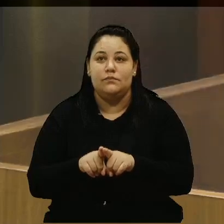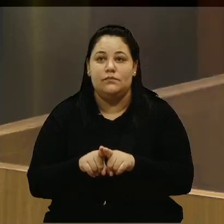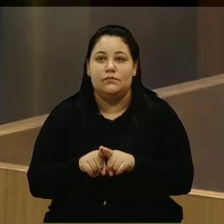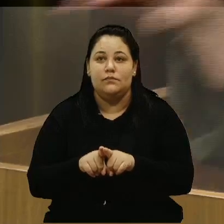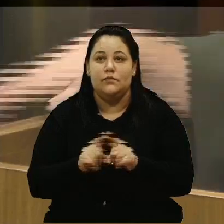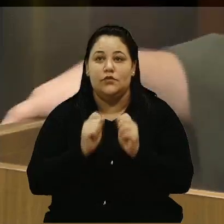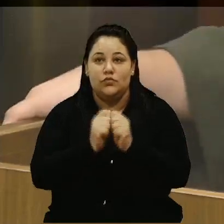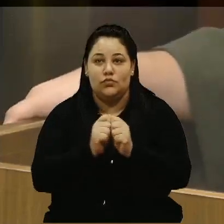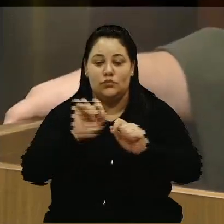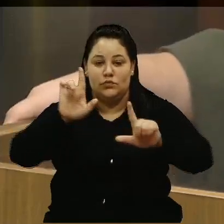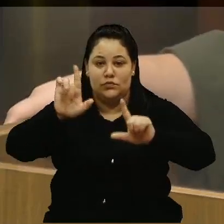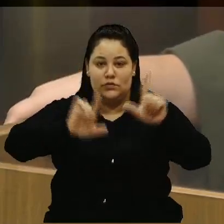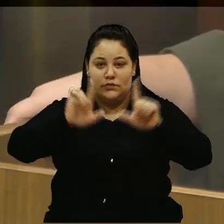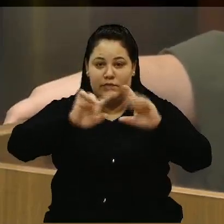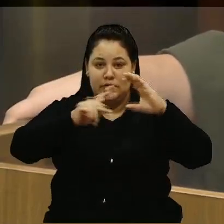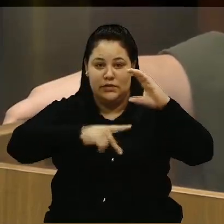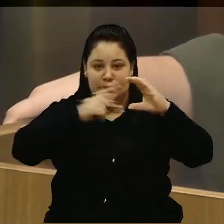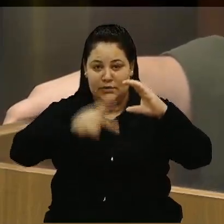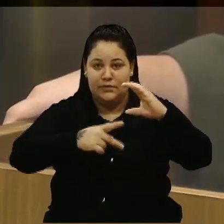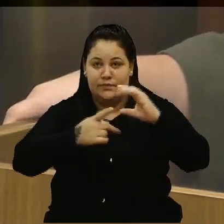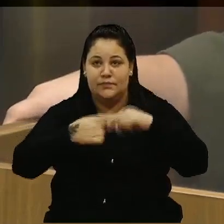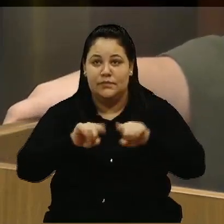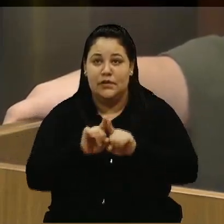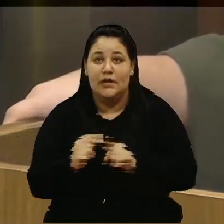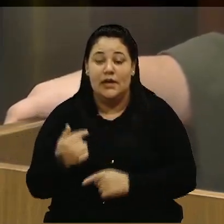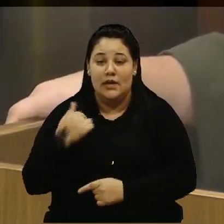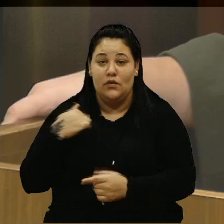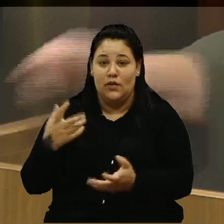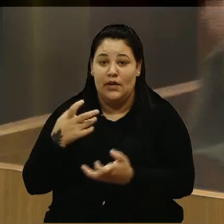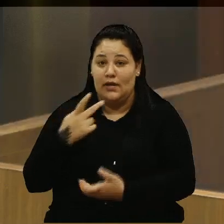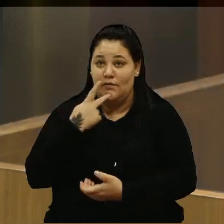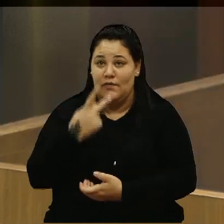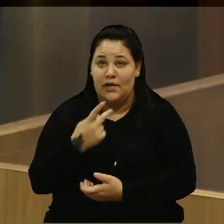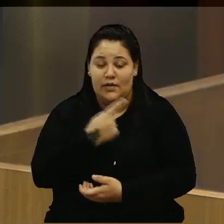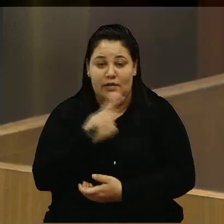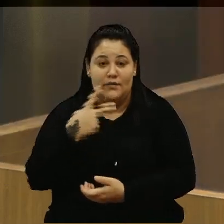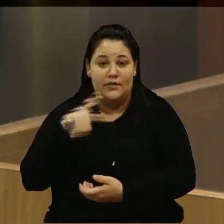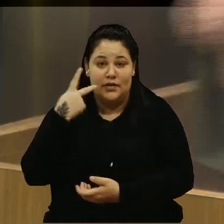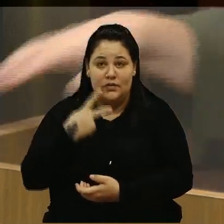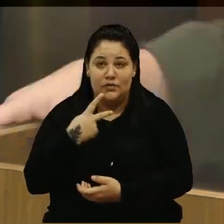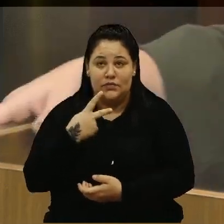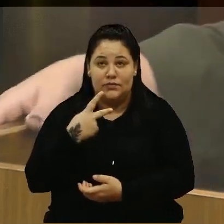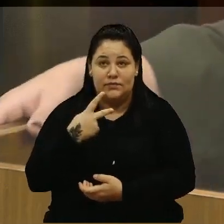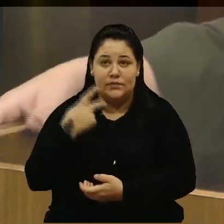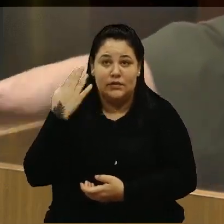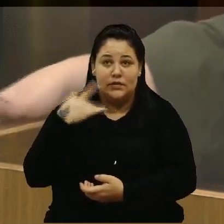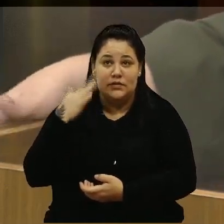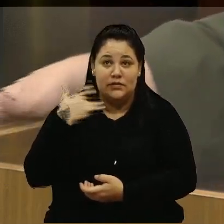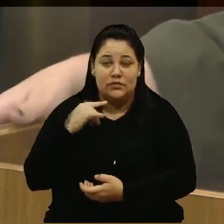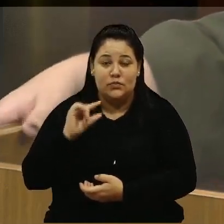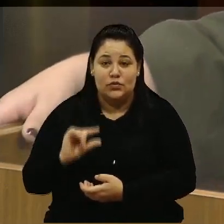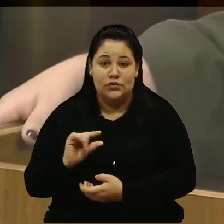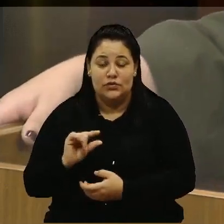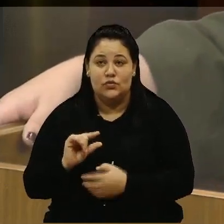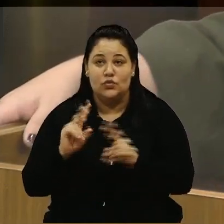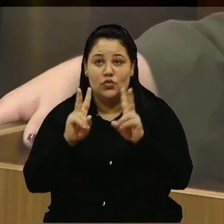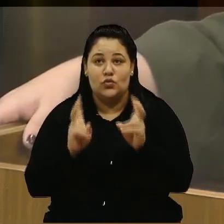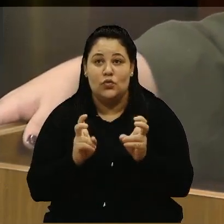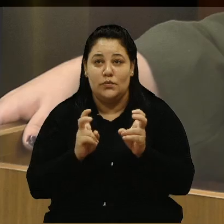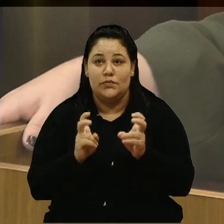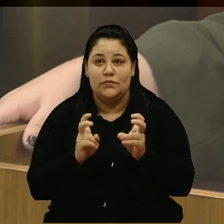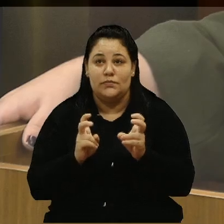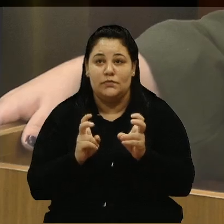através da TV Câmara, eu também venho falar, vereadora Andressa Marques, um pouquinho da